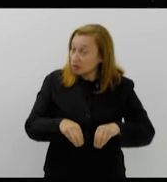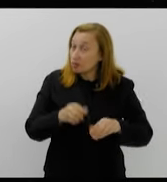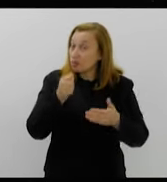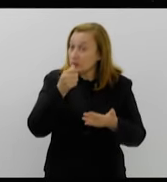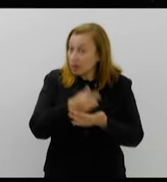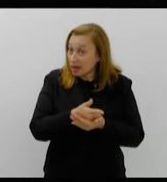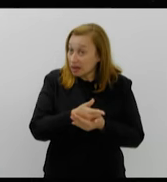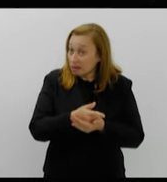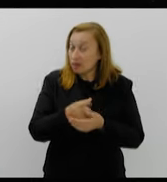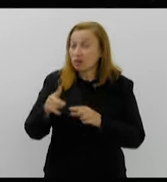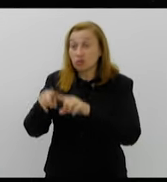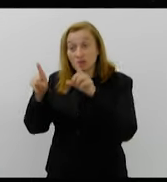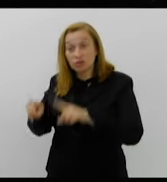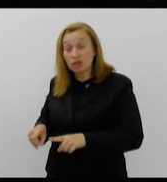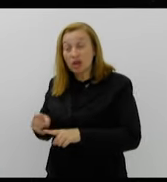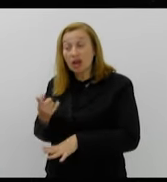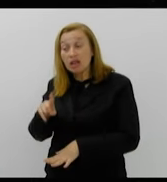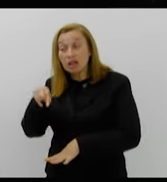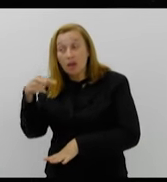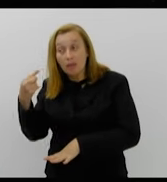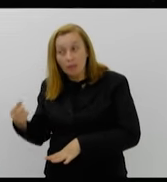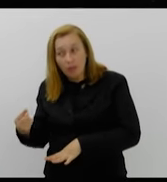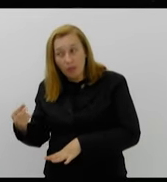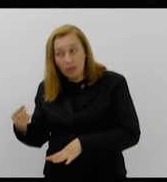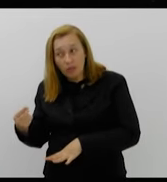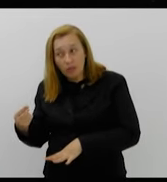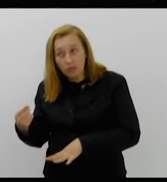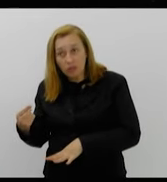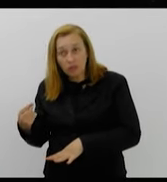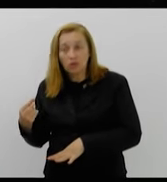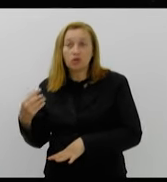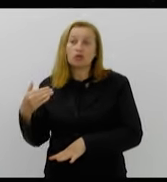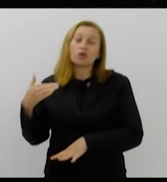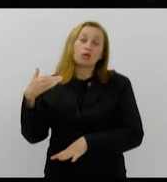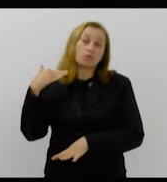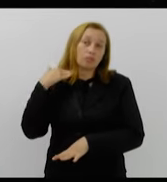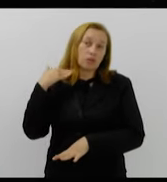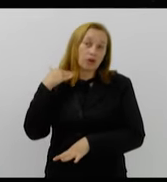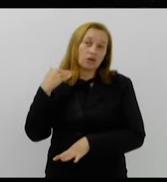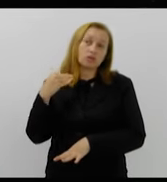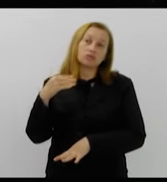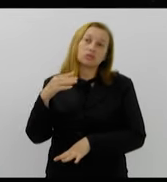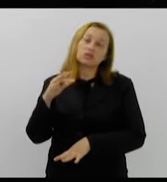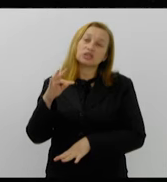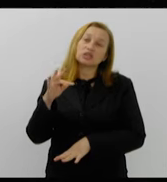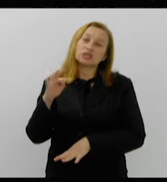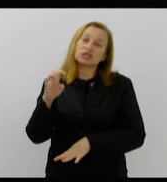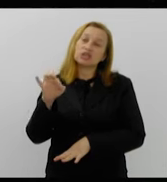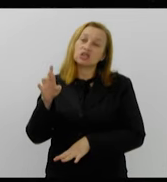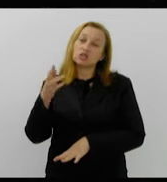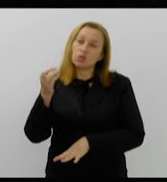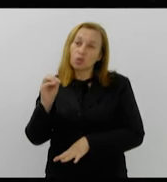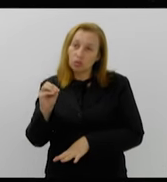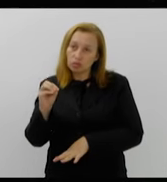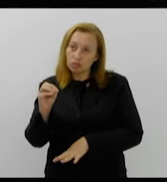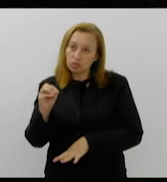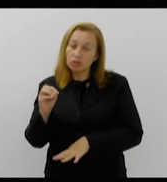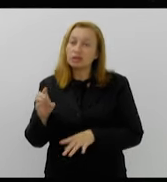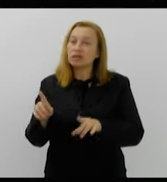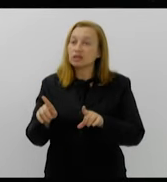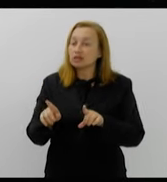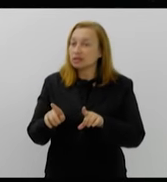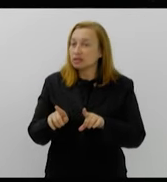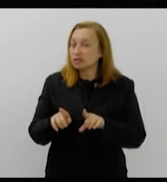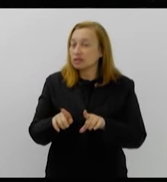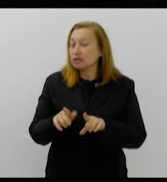pensionistas depois se comprometeu os recursos do Tesouro e os ativos também se se viram